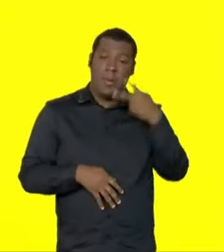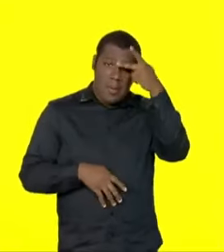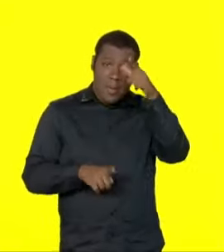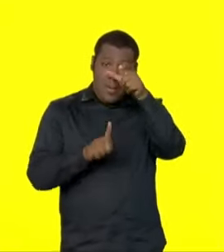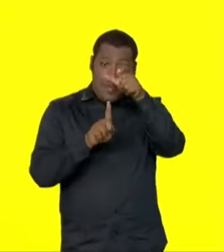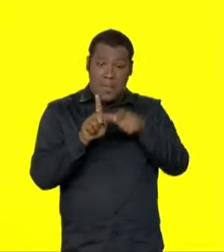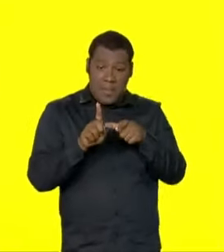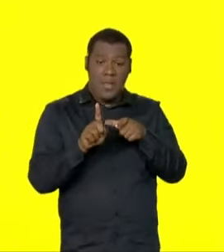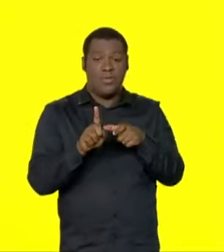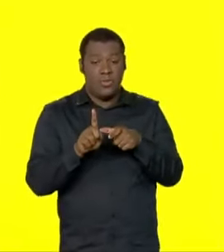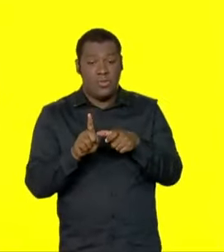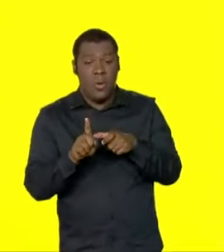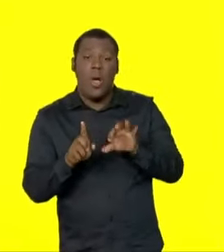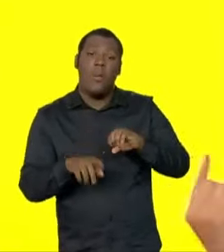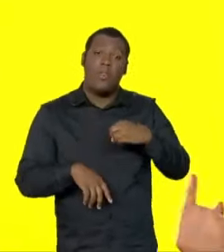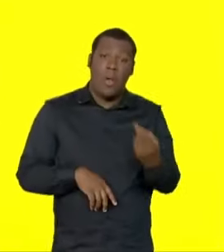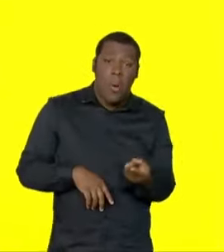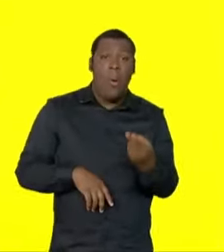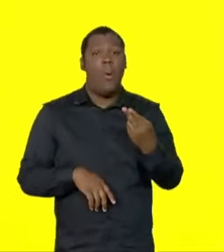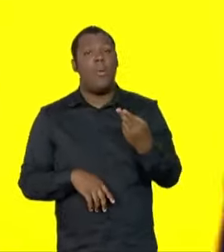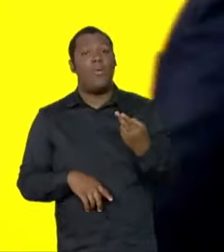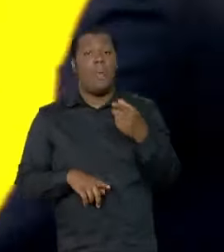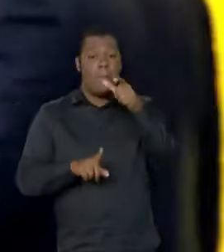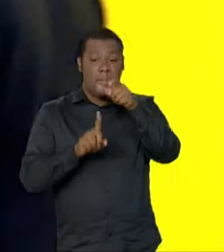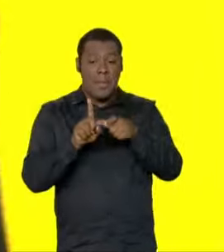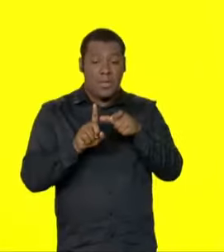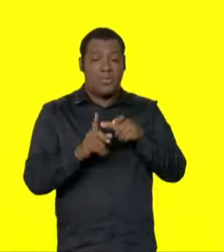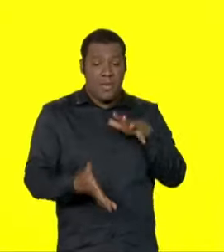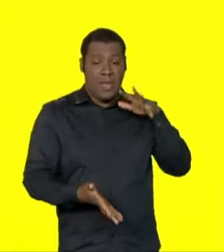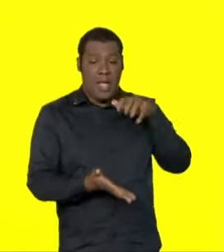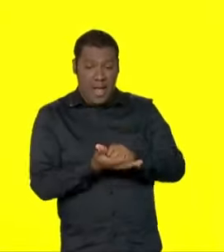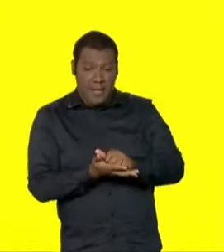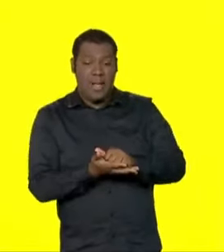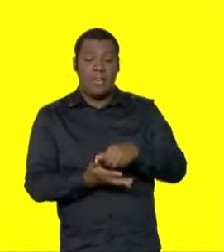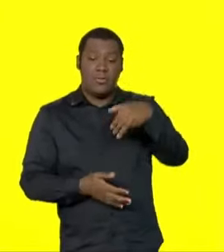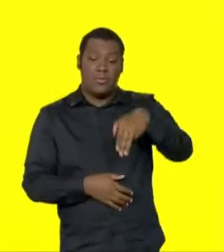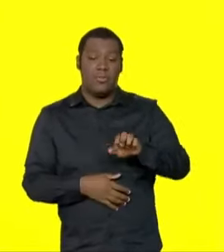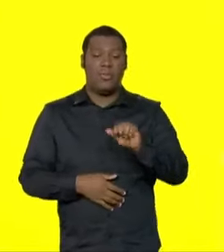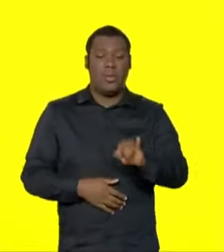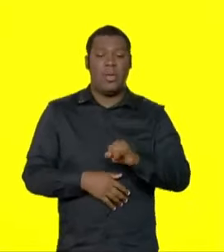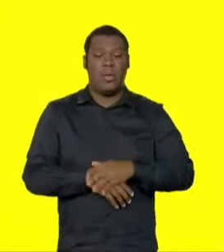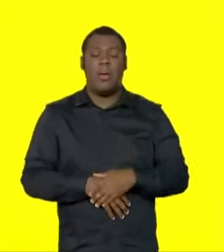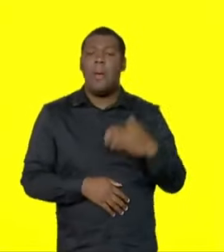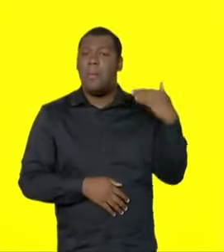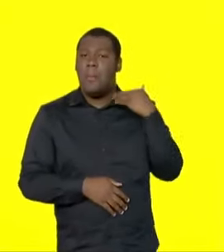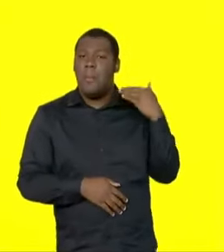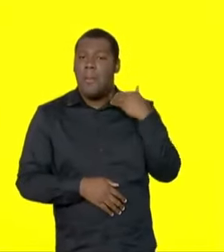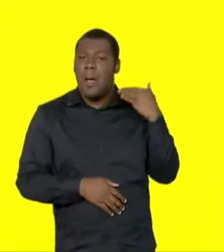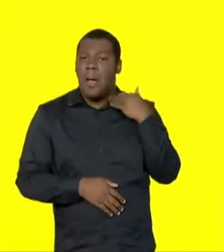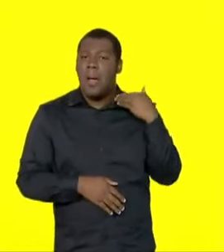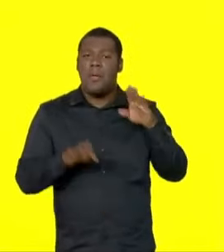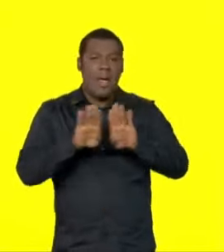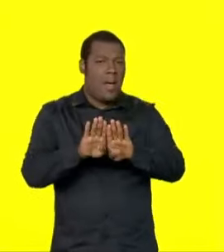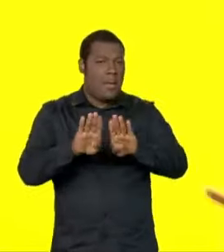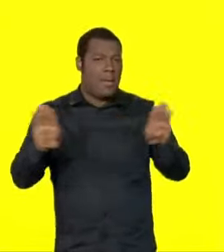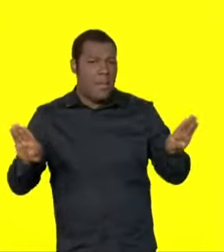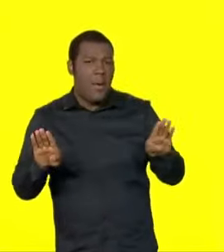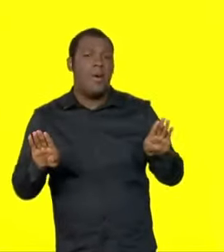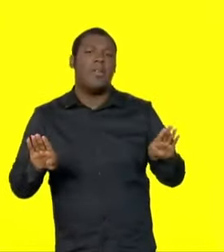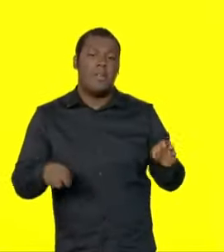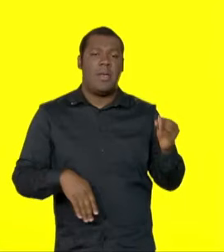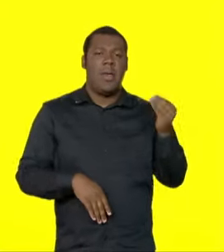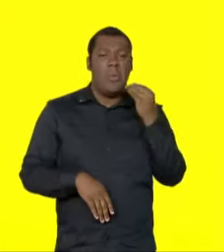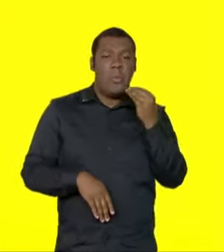física ou microempreendedor individual que esteja no Cadastro Único. Os bancos abrem suas portas para os